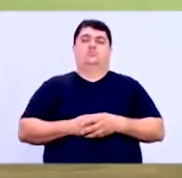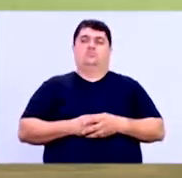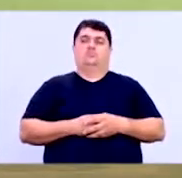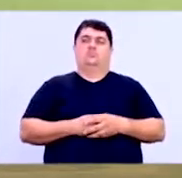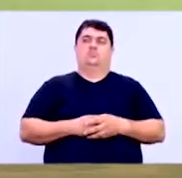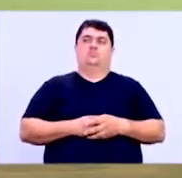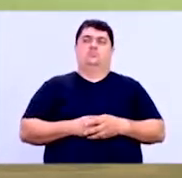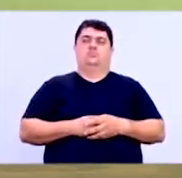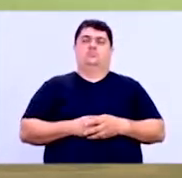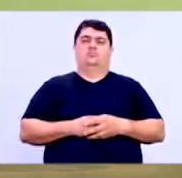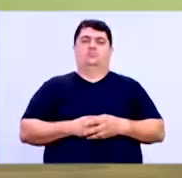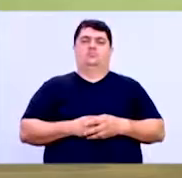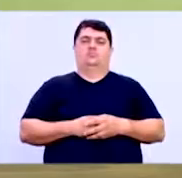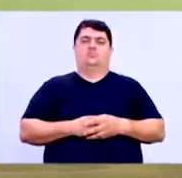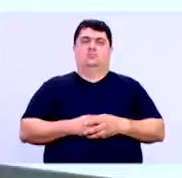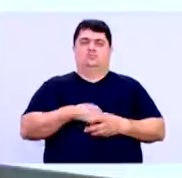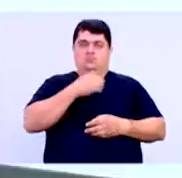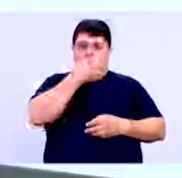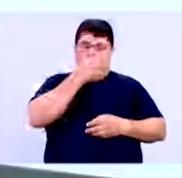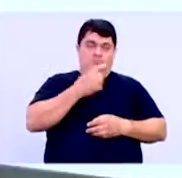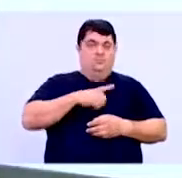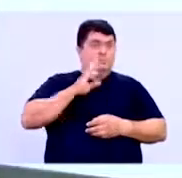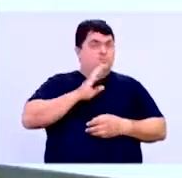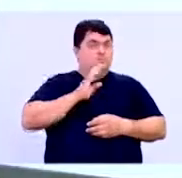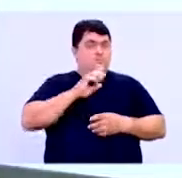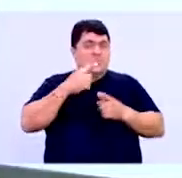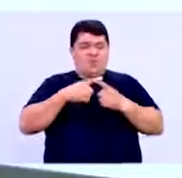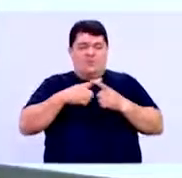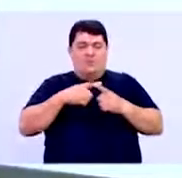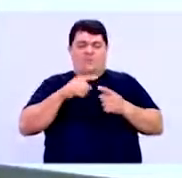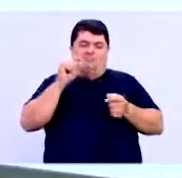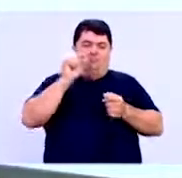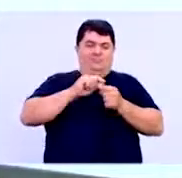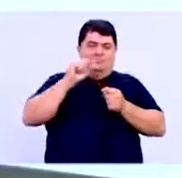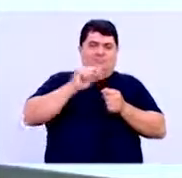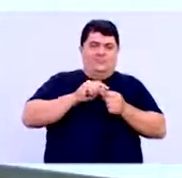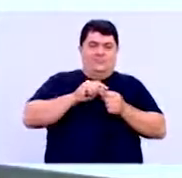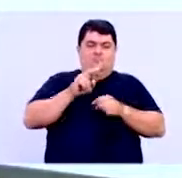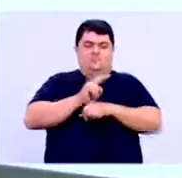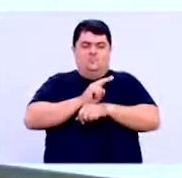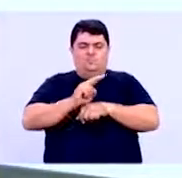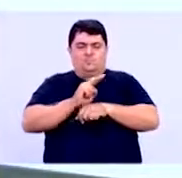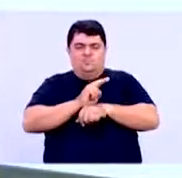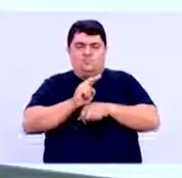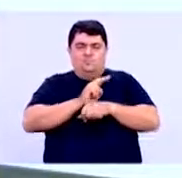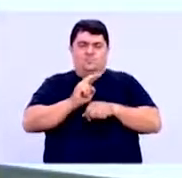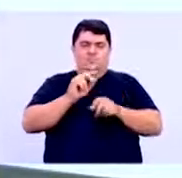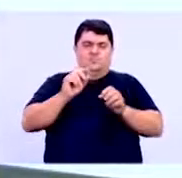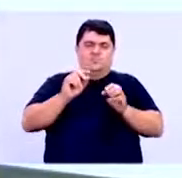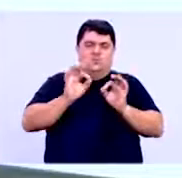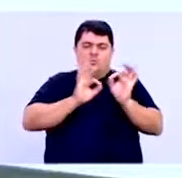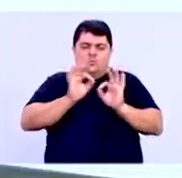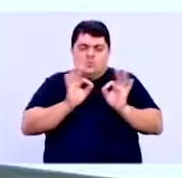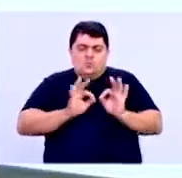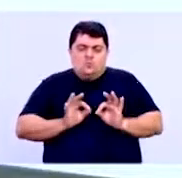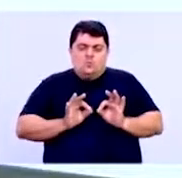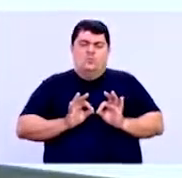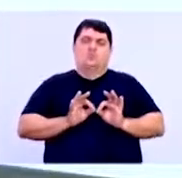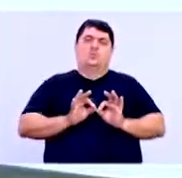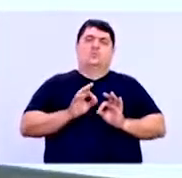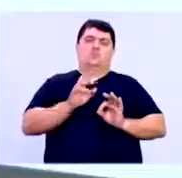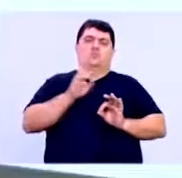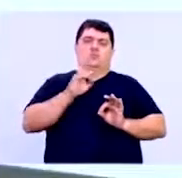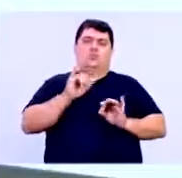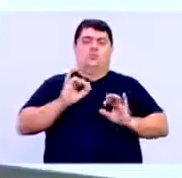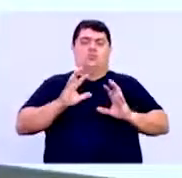Isso. Excelente. Até porque você fazendo, utilizando, controlando, aplicando, gerenciando de